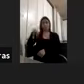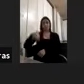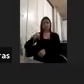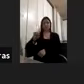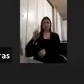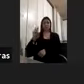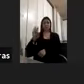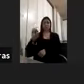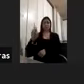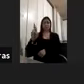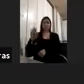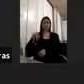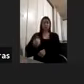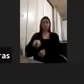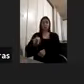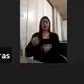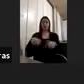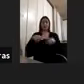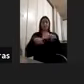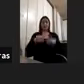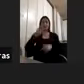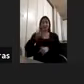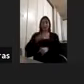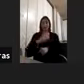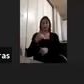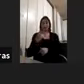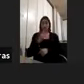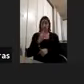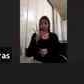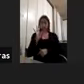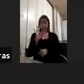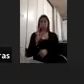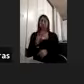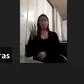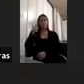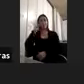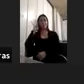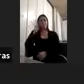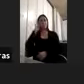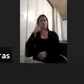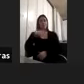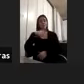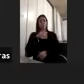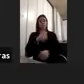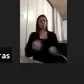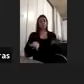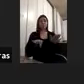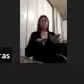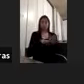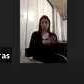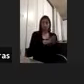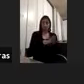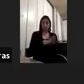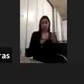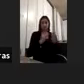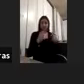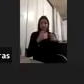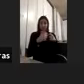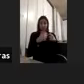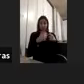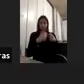na quarta-feira, né, que a gente já veio da minha sogra e fomos direto. Aí deixei ele no médico e vim para casa com as crianças.